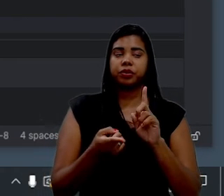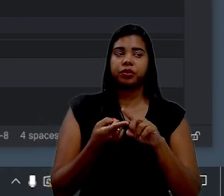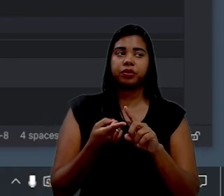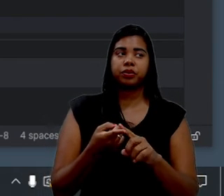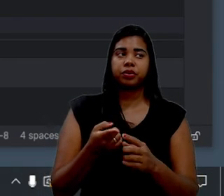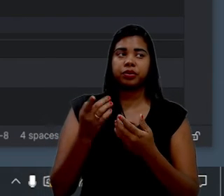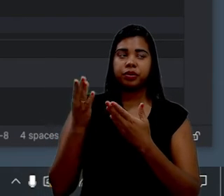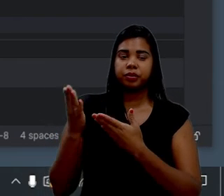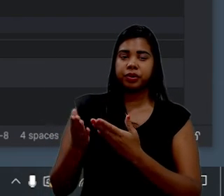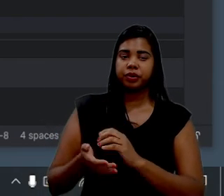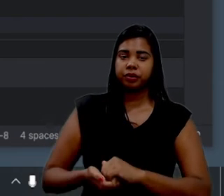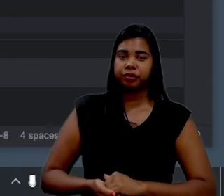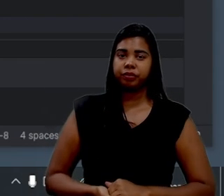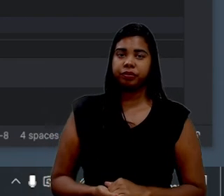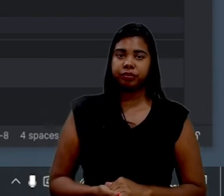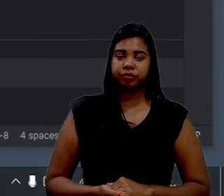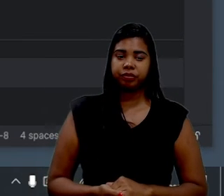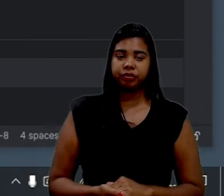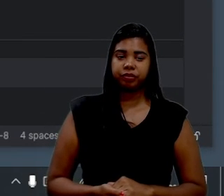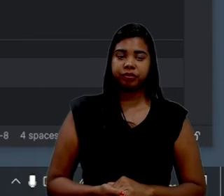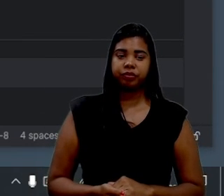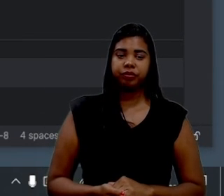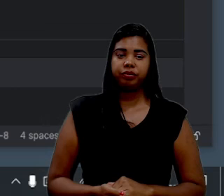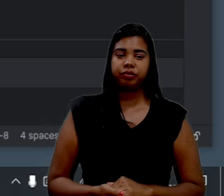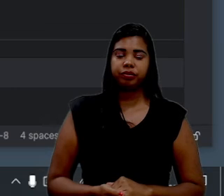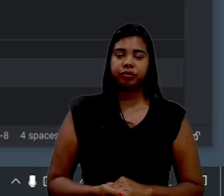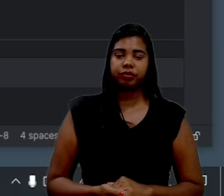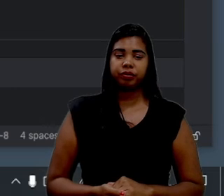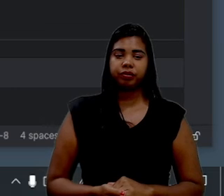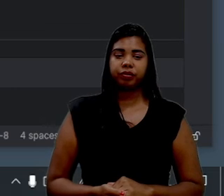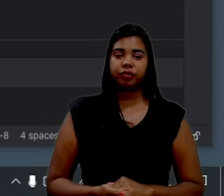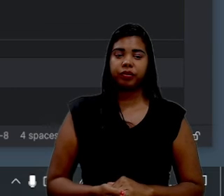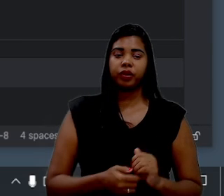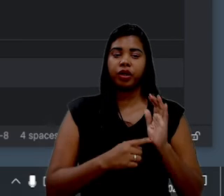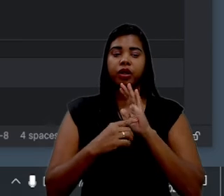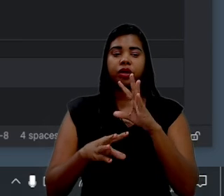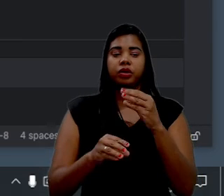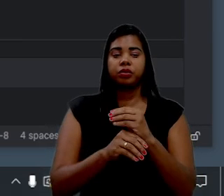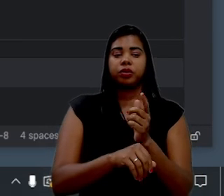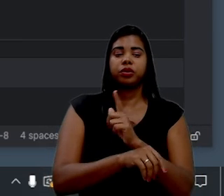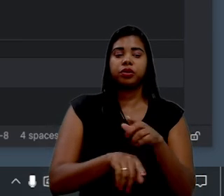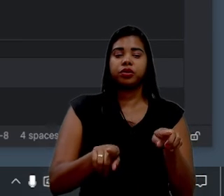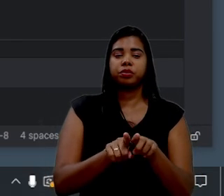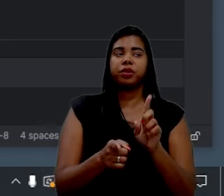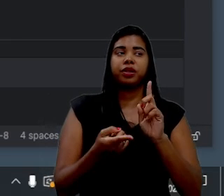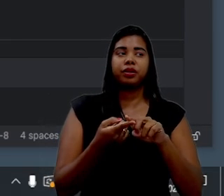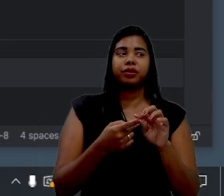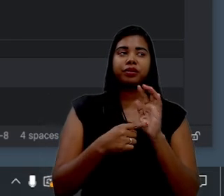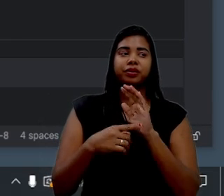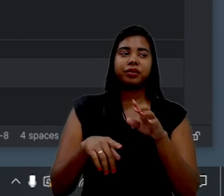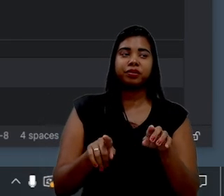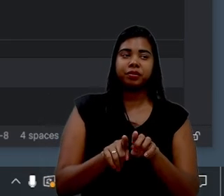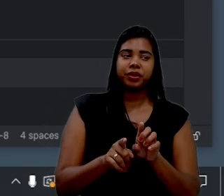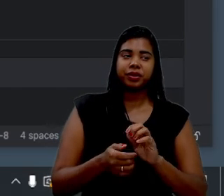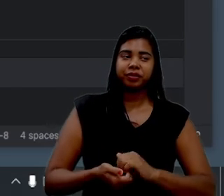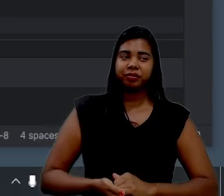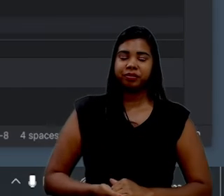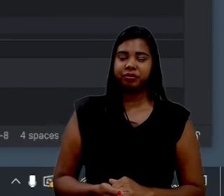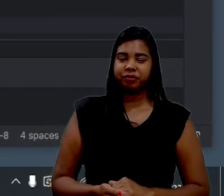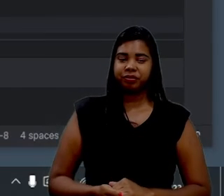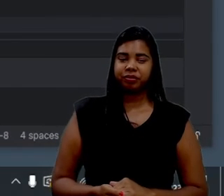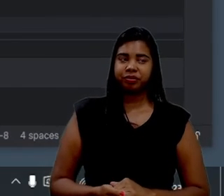arquivo da Views, onde a gente vai fazer justamente o gerenciamento, né, desses templates junto